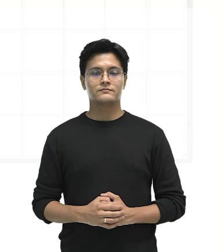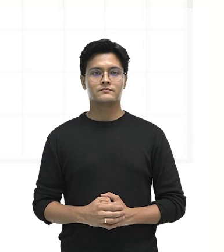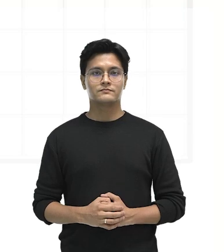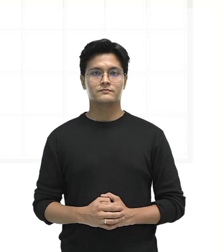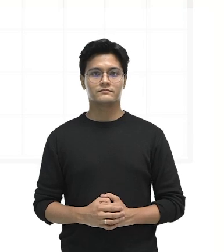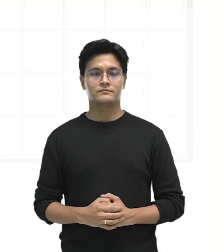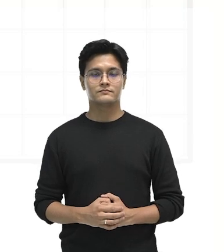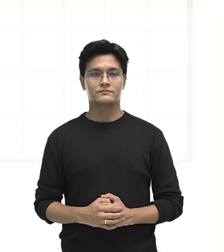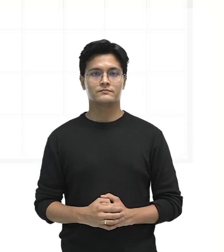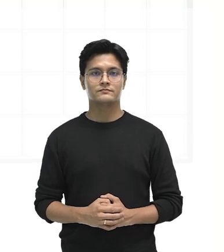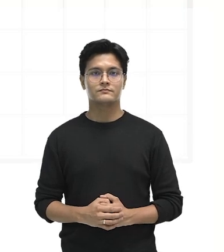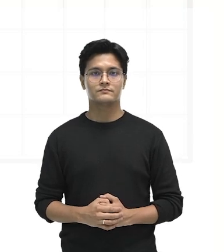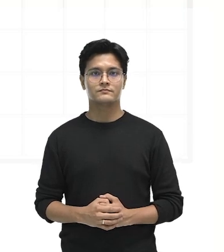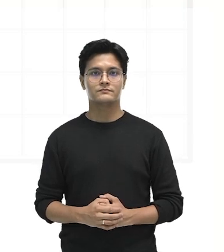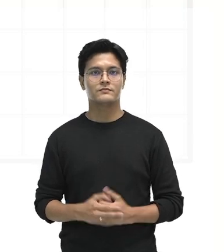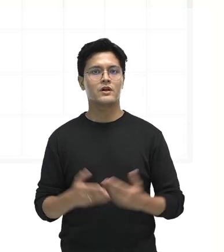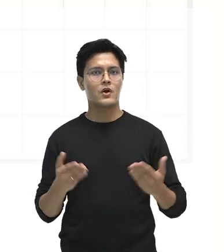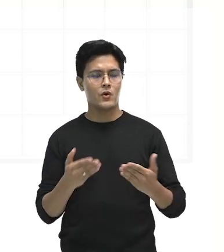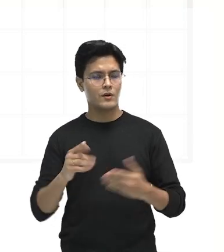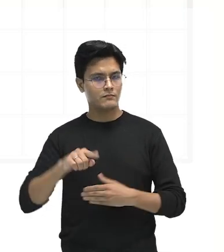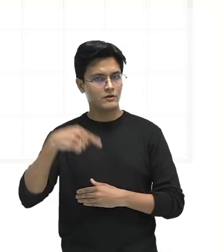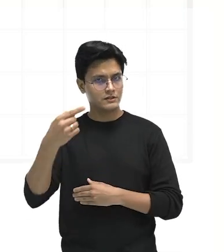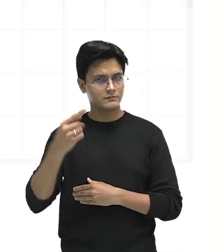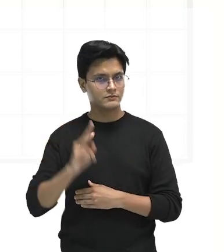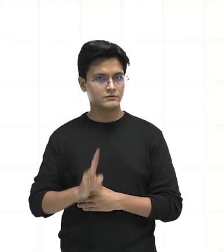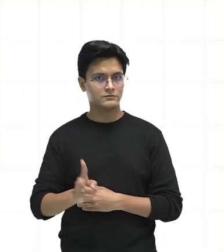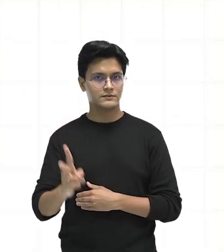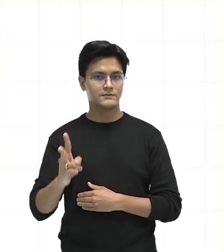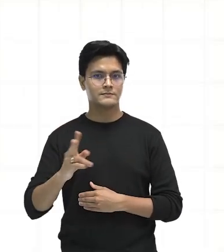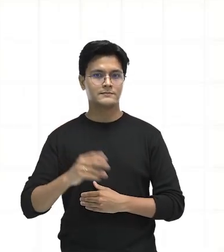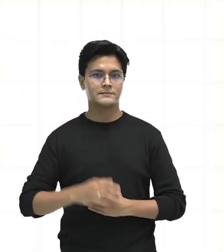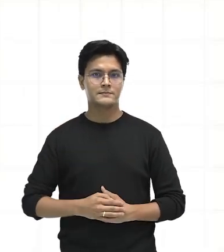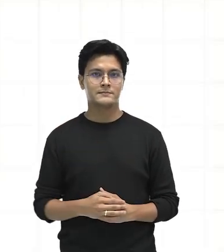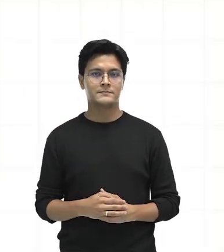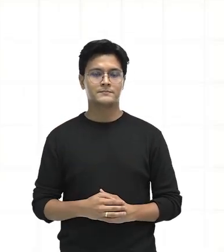Tranquilo, né? Vamos seguindo agora para a próxima.